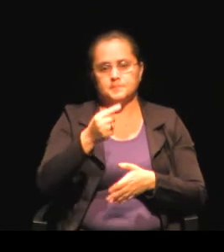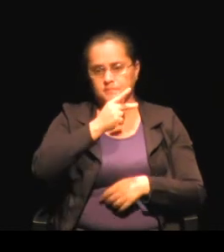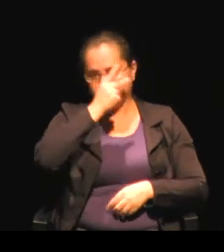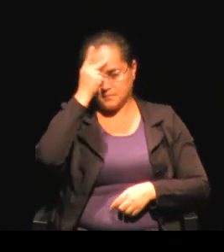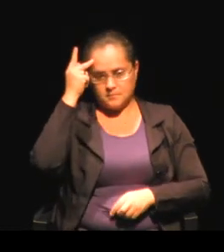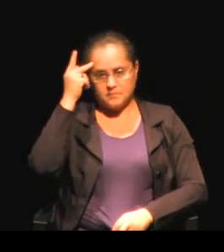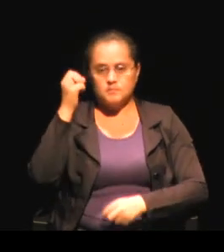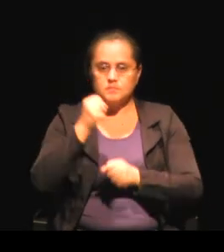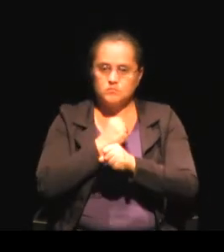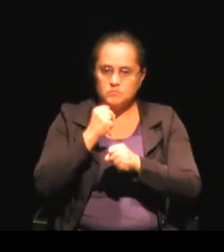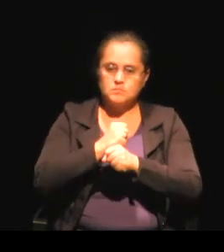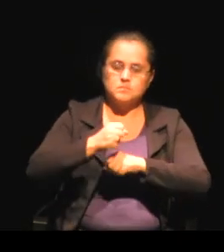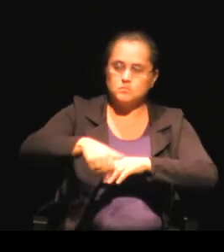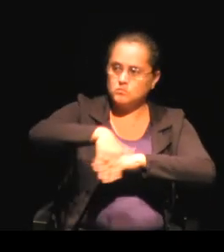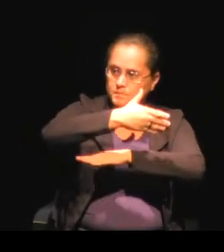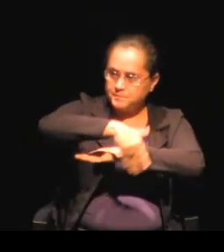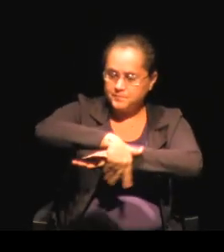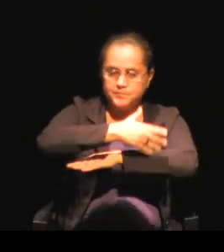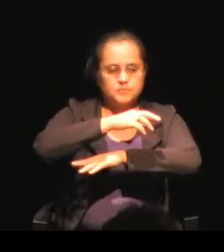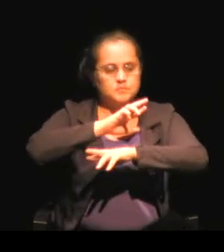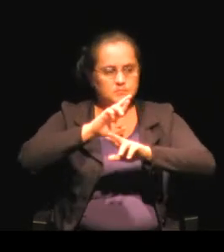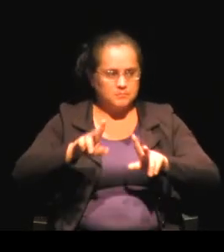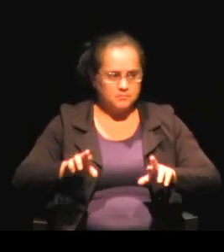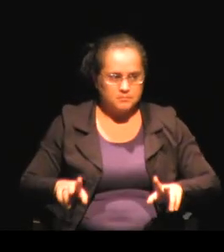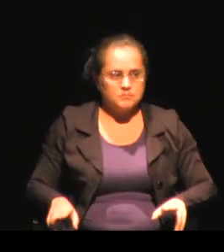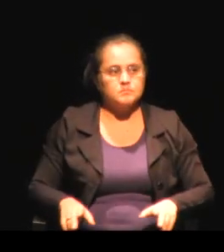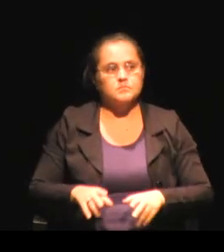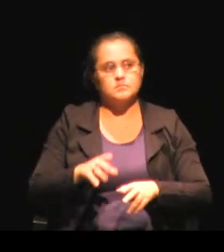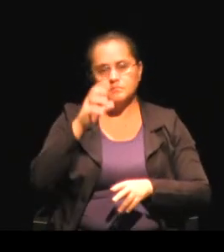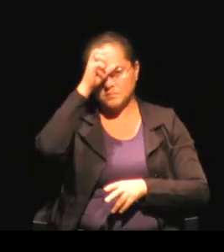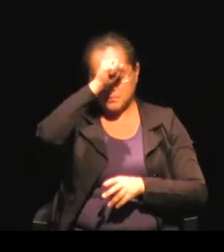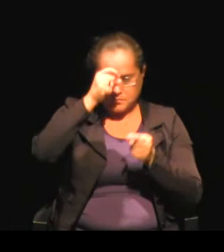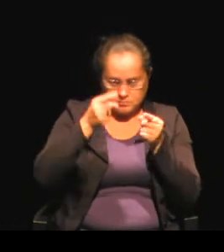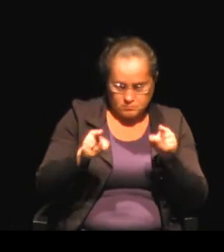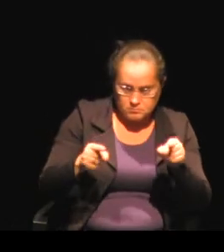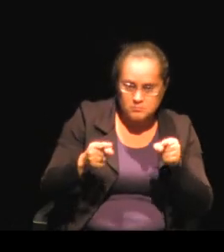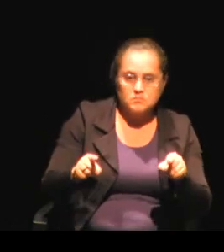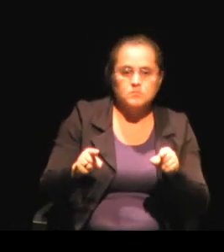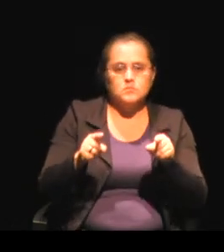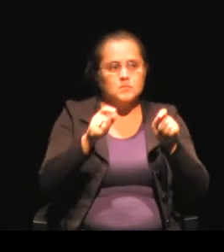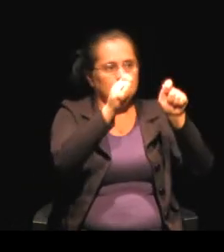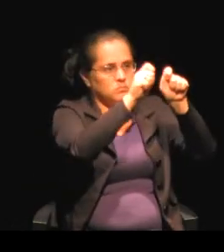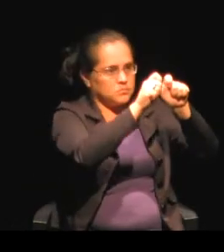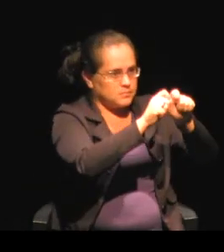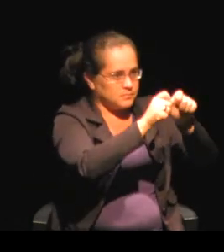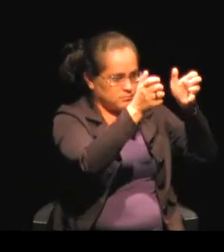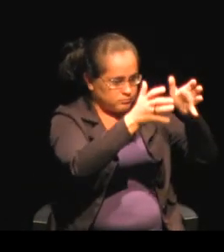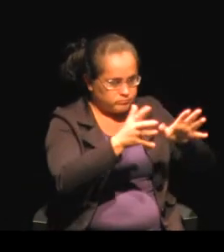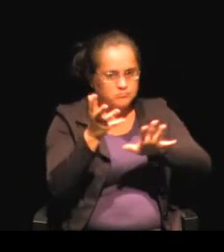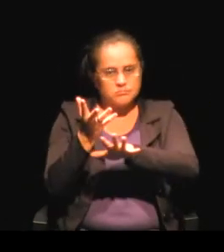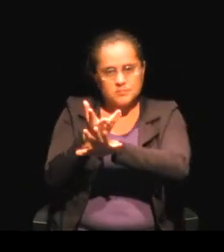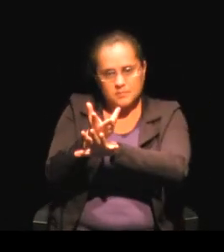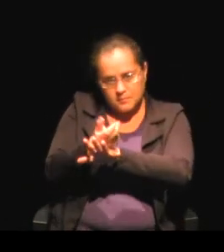esses furos nas vigas parede permitiram esses espaços internos ter